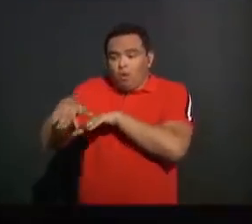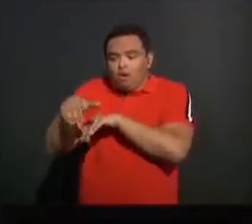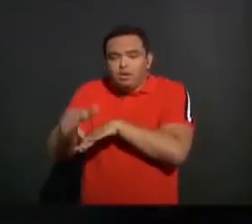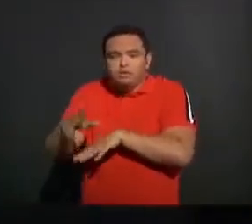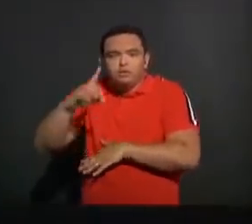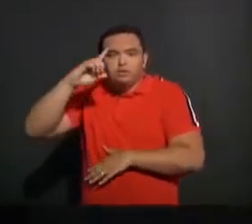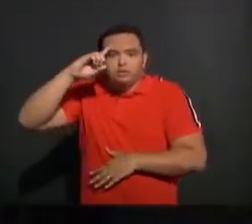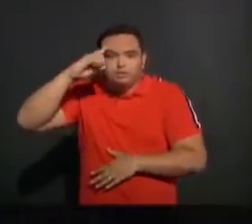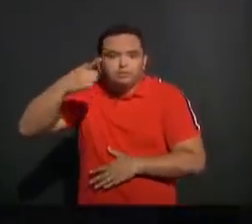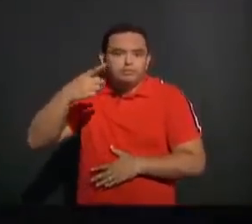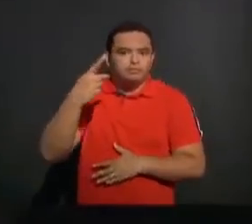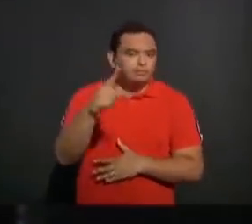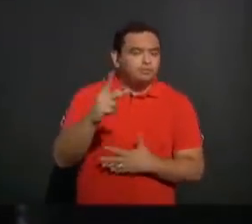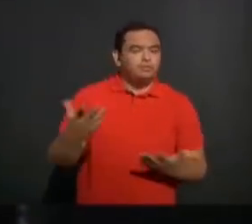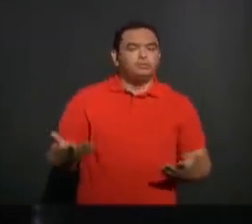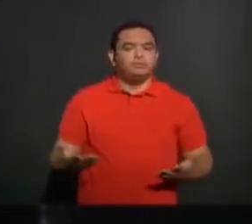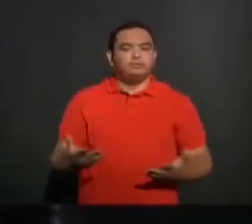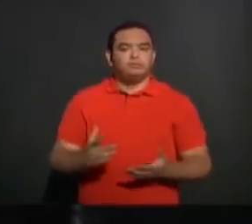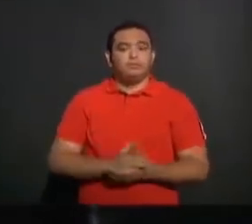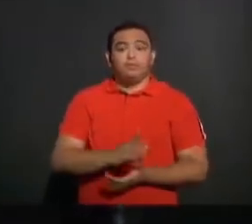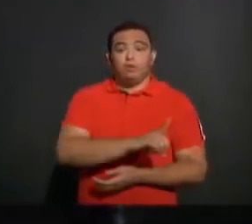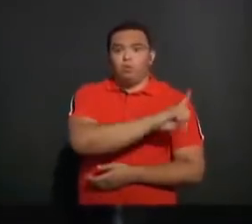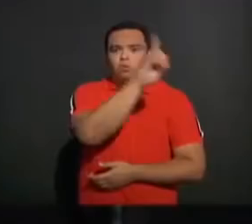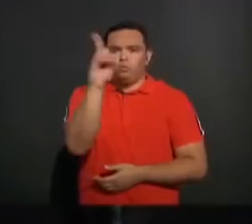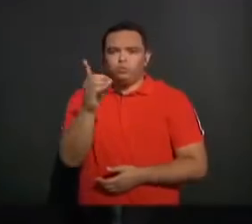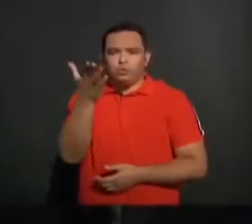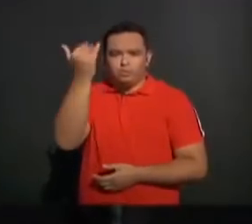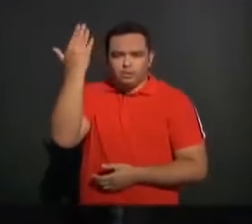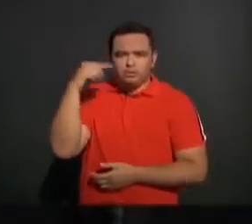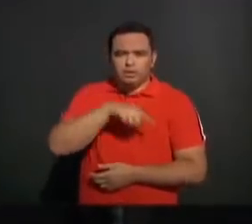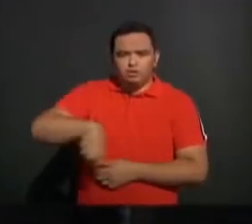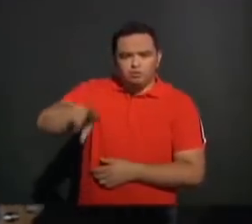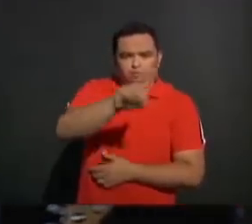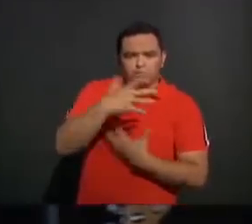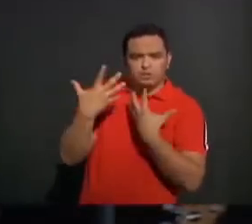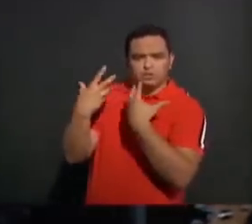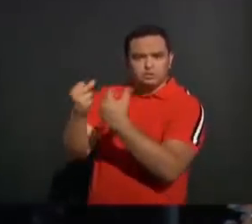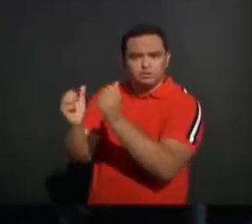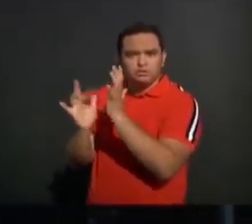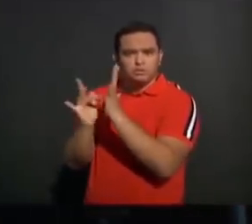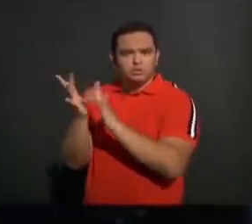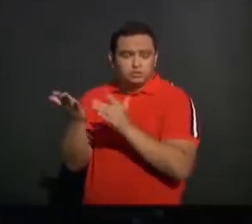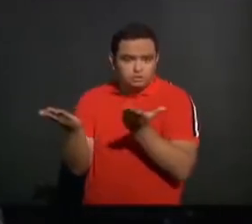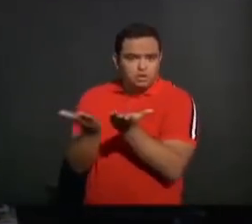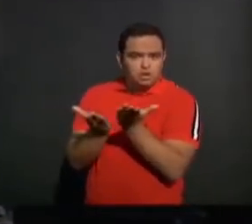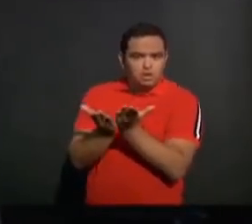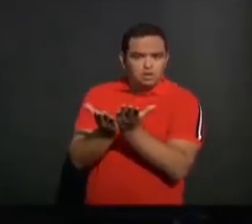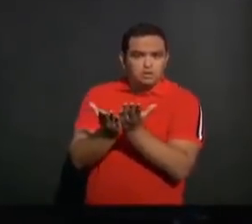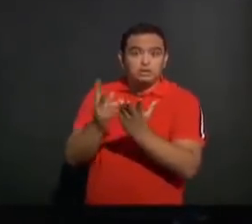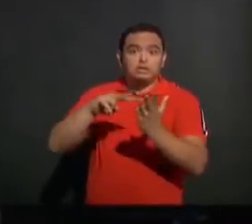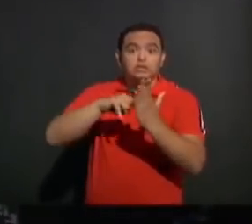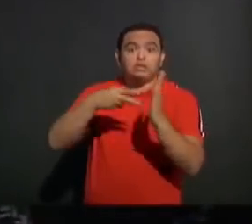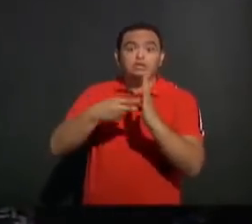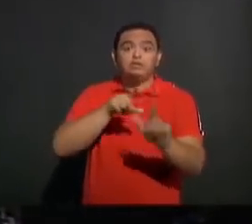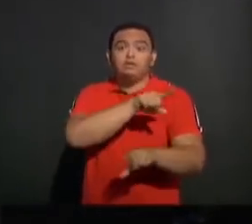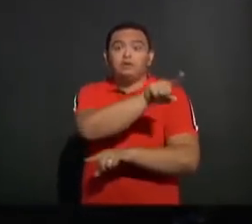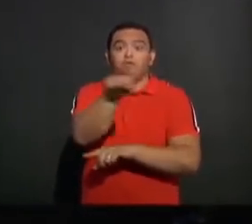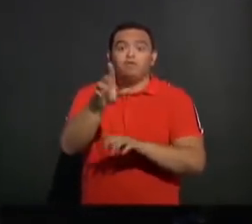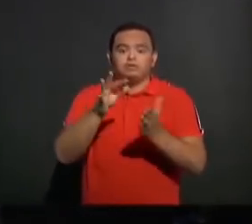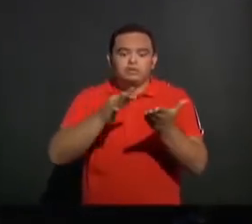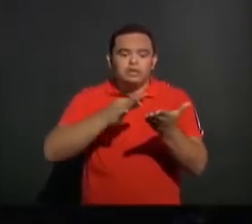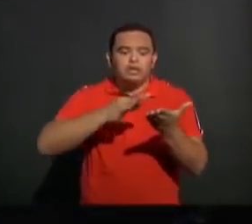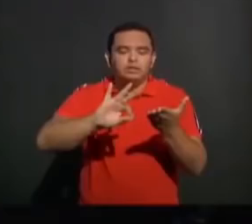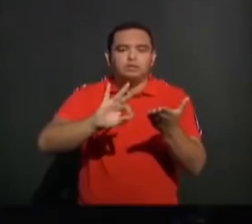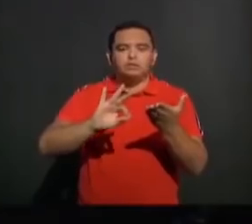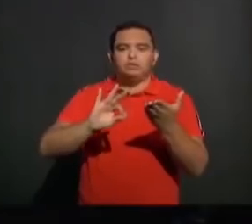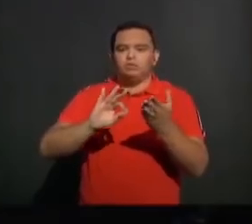mim, o dia que você entregou sua vida a Jesus, você assinou a entrega dos